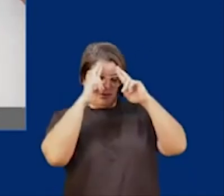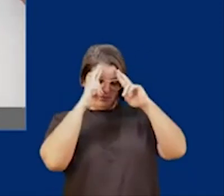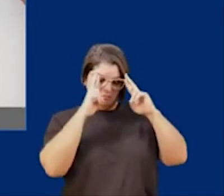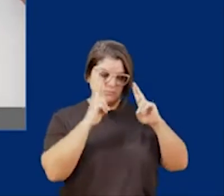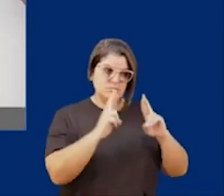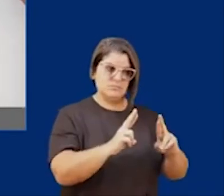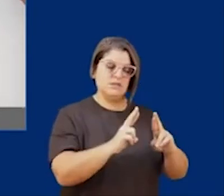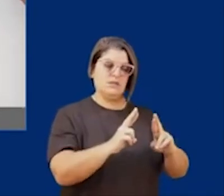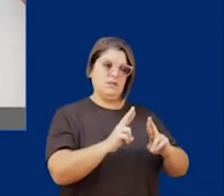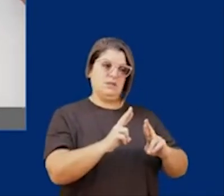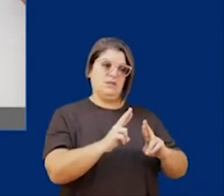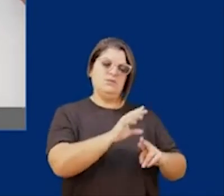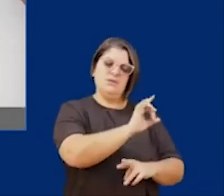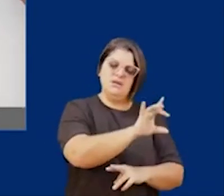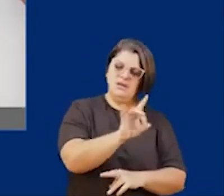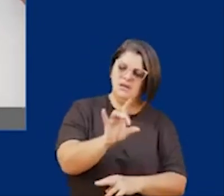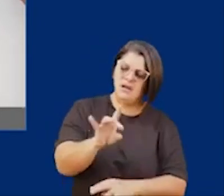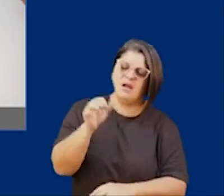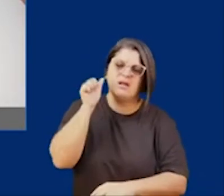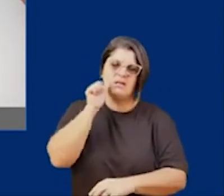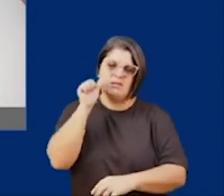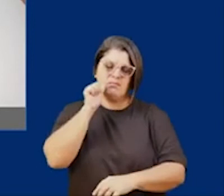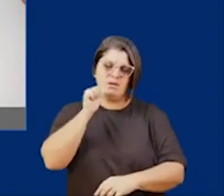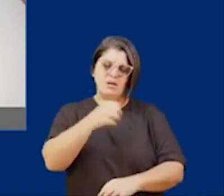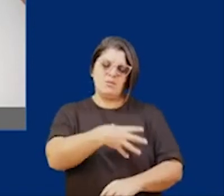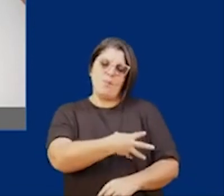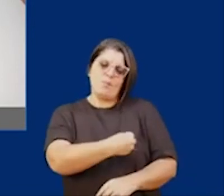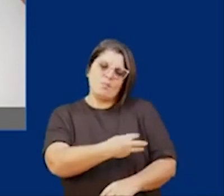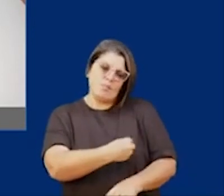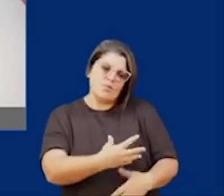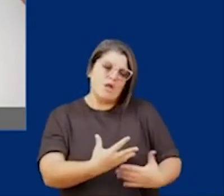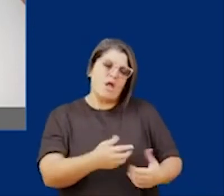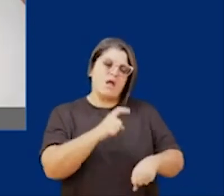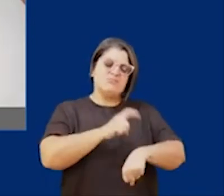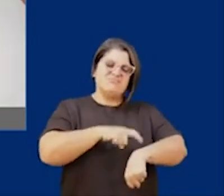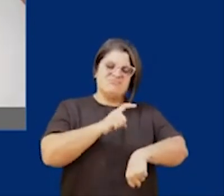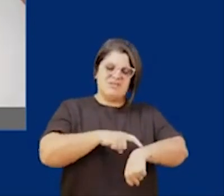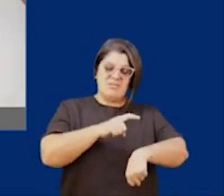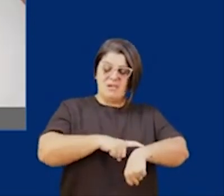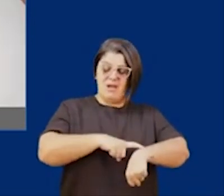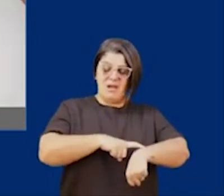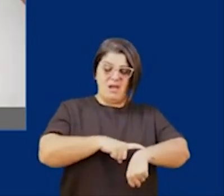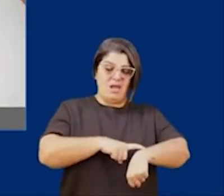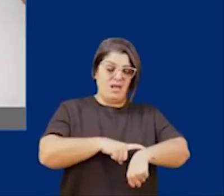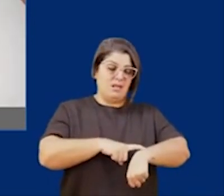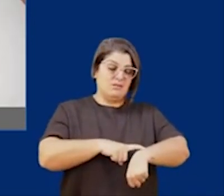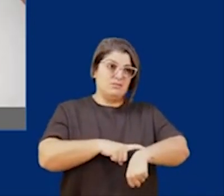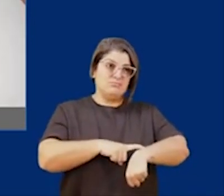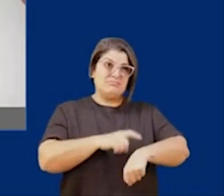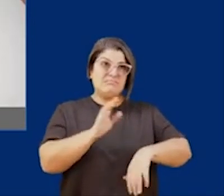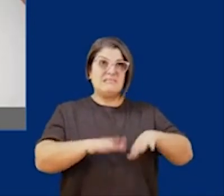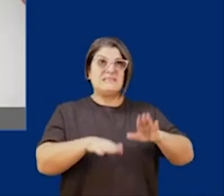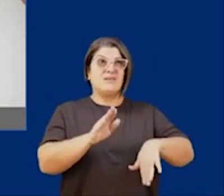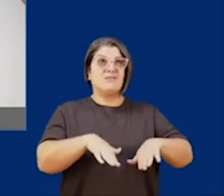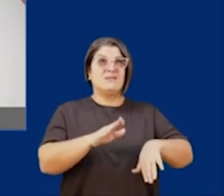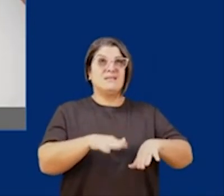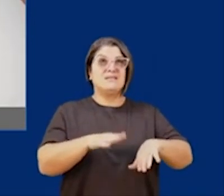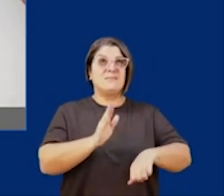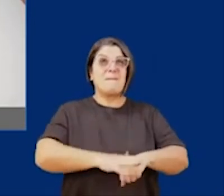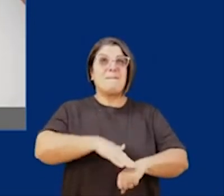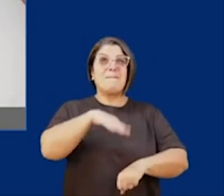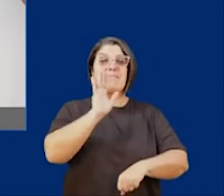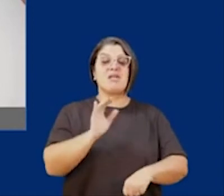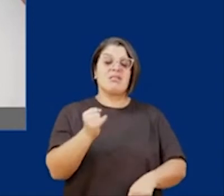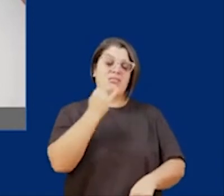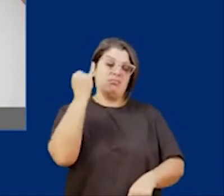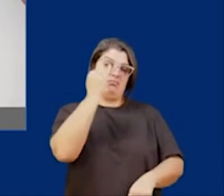né, de cada mulher. A amamentação é um momento talvez mais importante para que